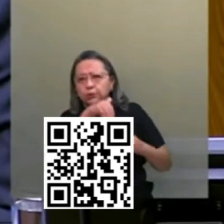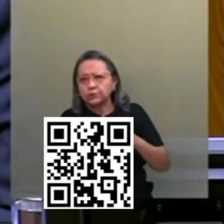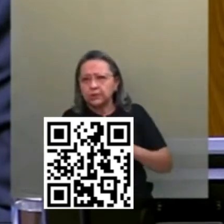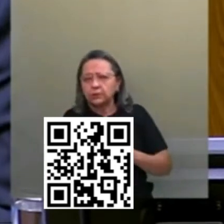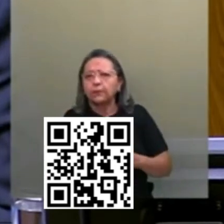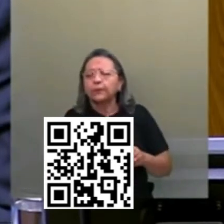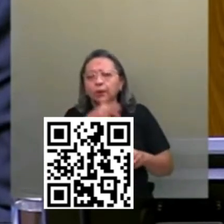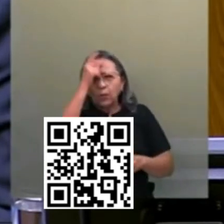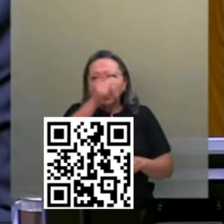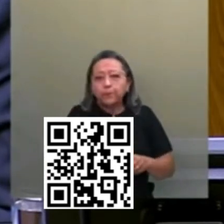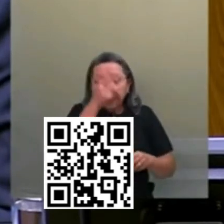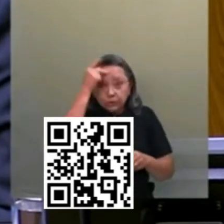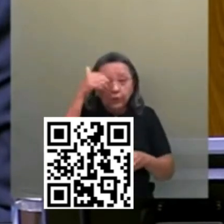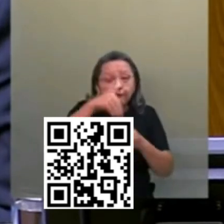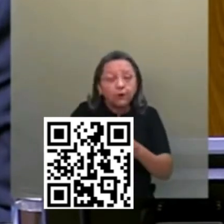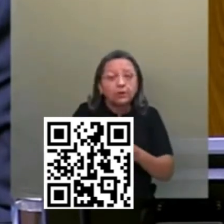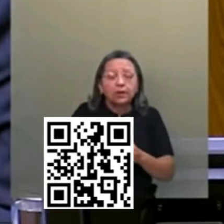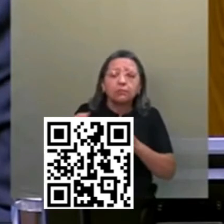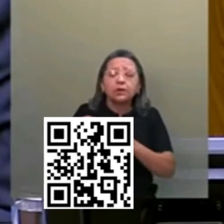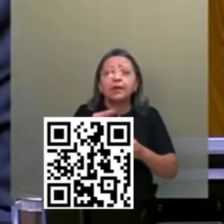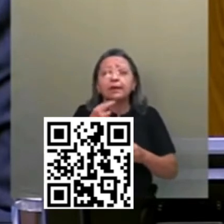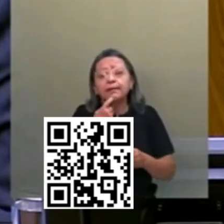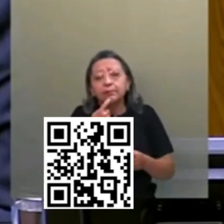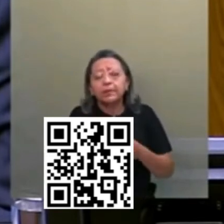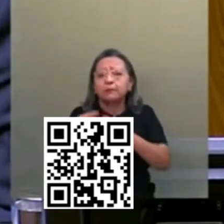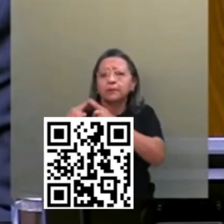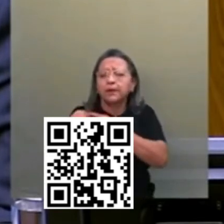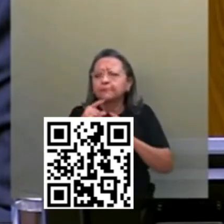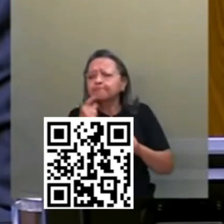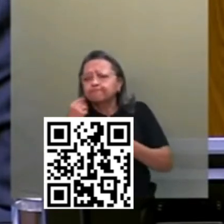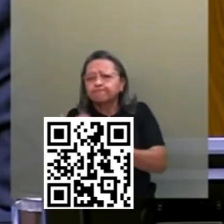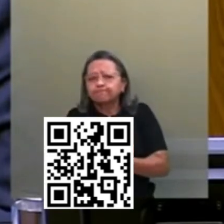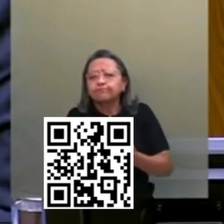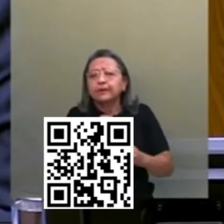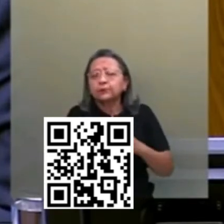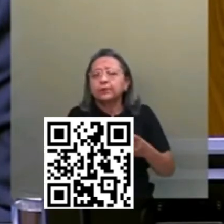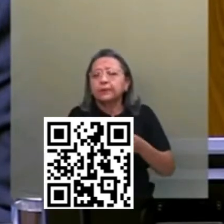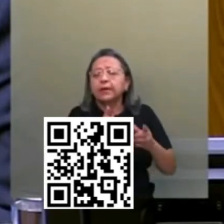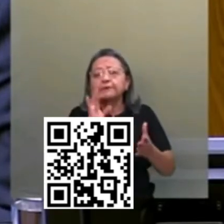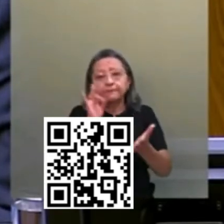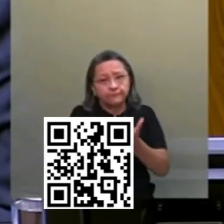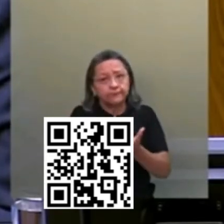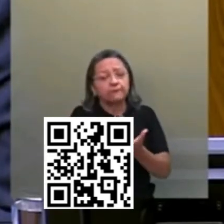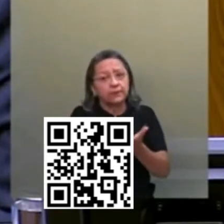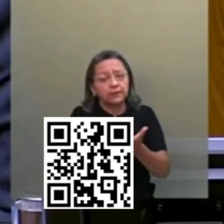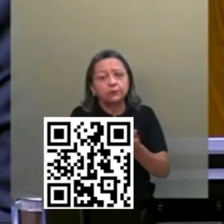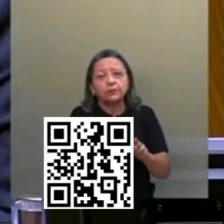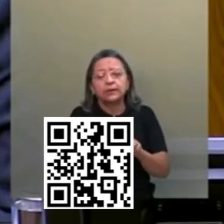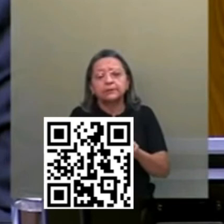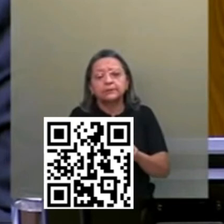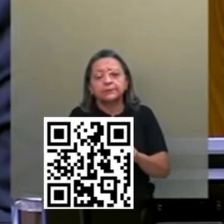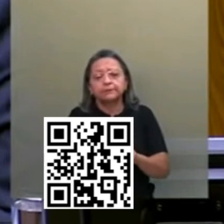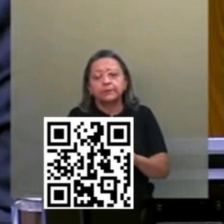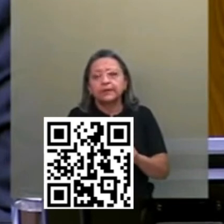eleitor, roguemos senso crítico e responsabilidade para distinguir, dentro da sua liberdade, fatos verdadeiros das